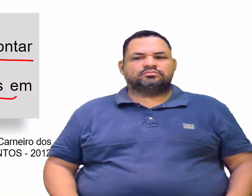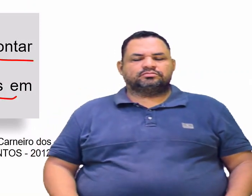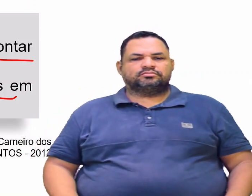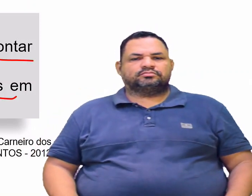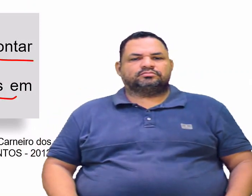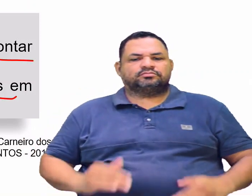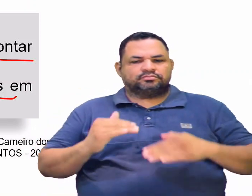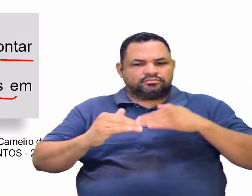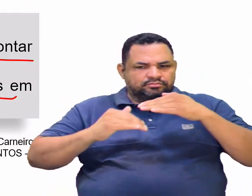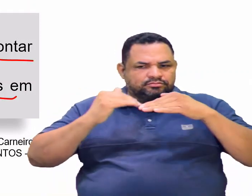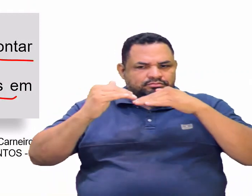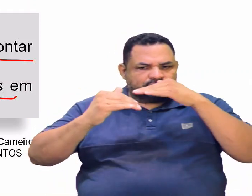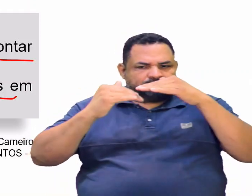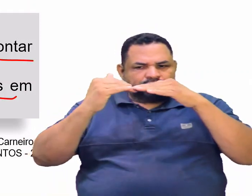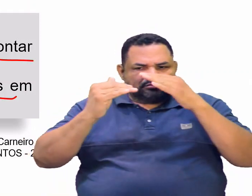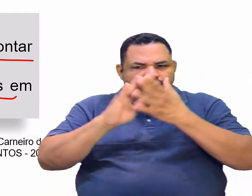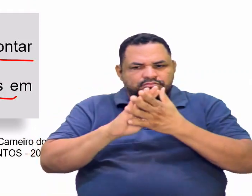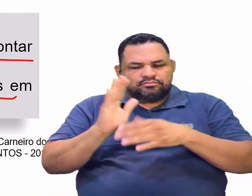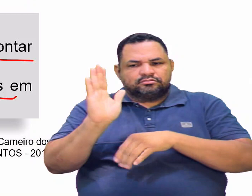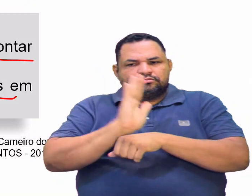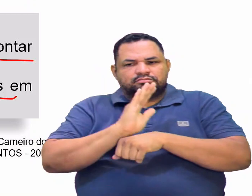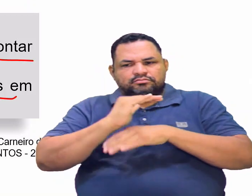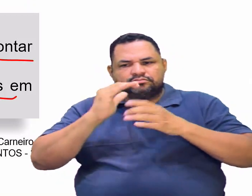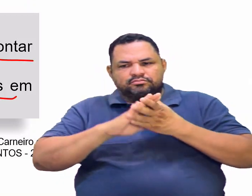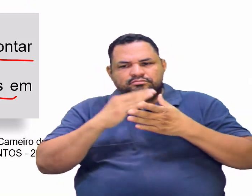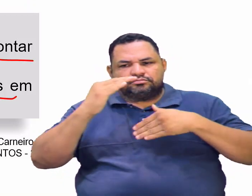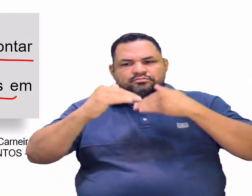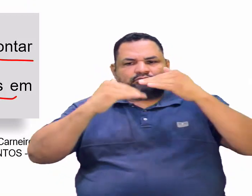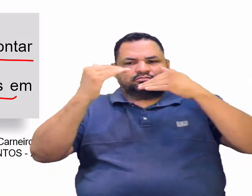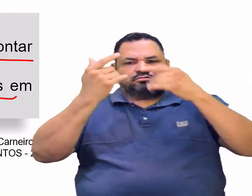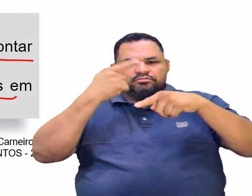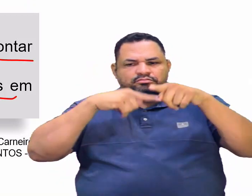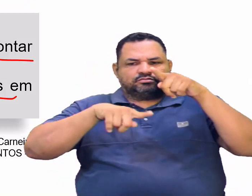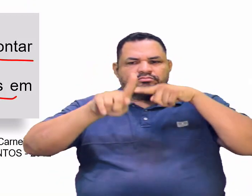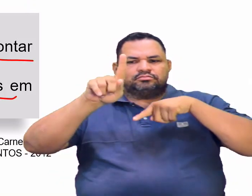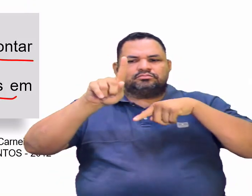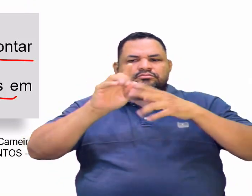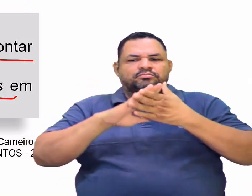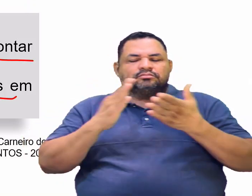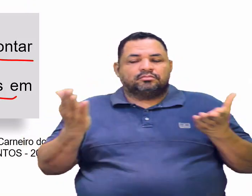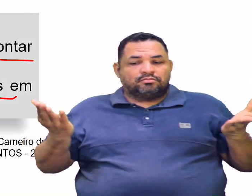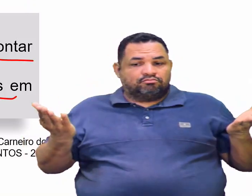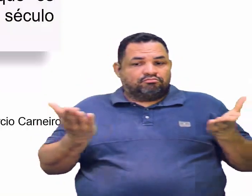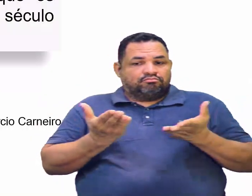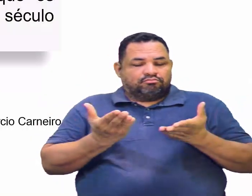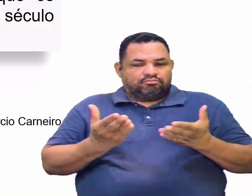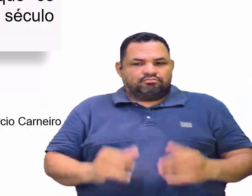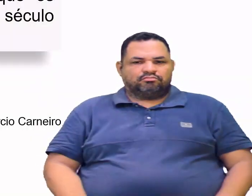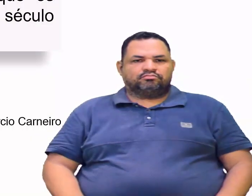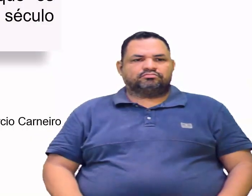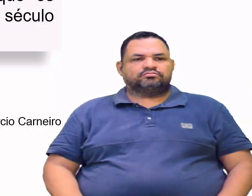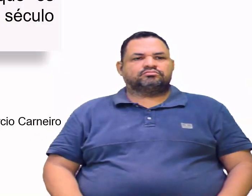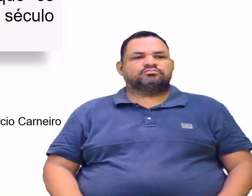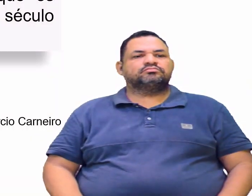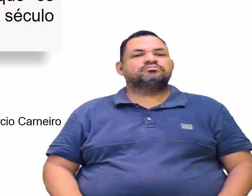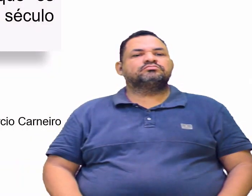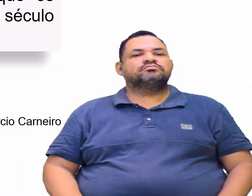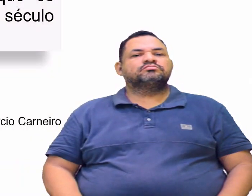Então, aos poucos, o cinema foi crescendo para chegar no seu momento atual, né?